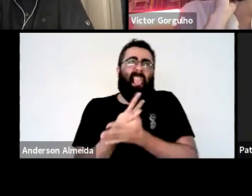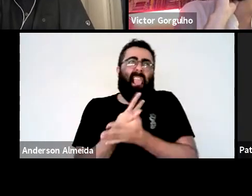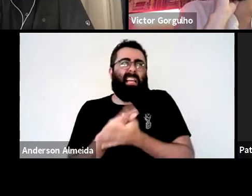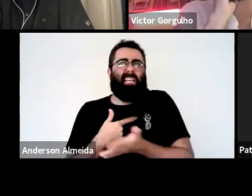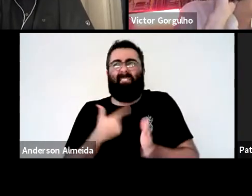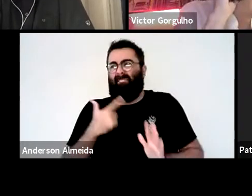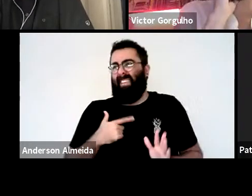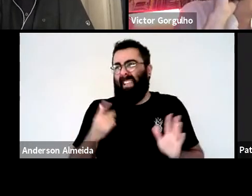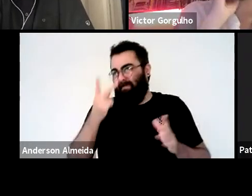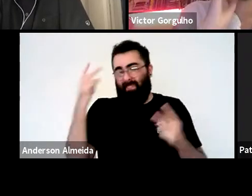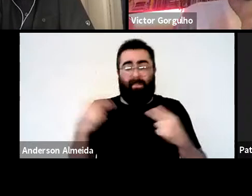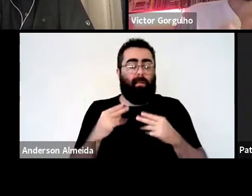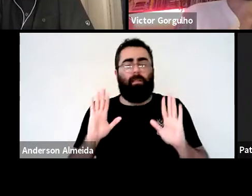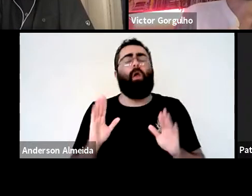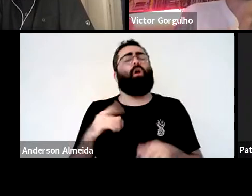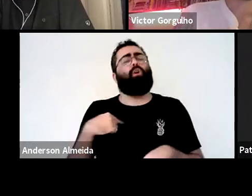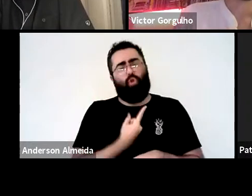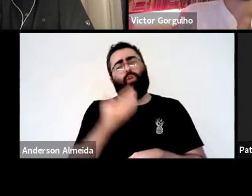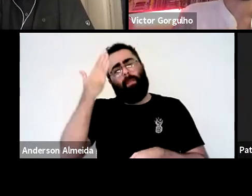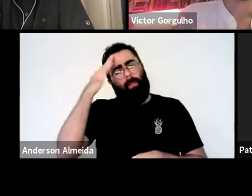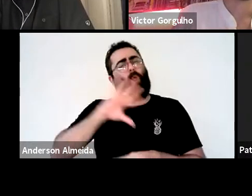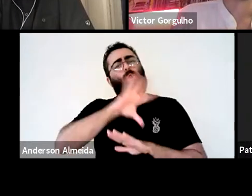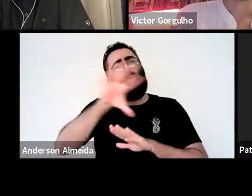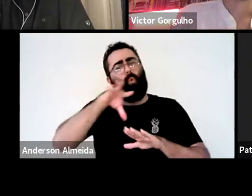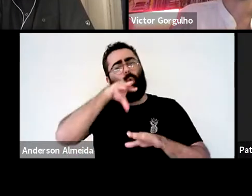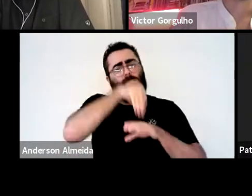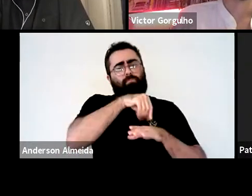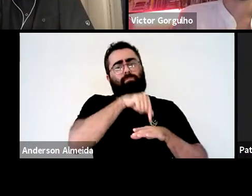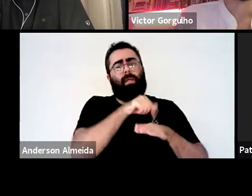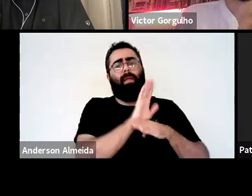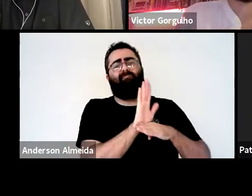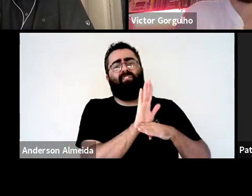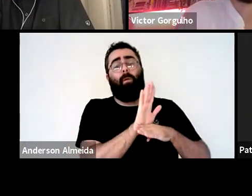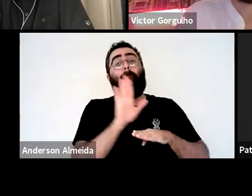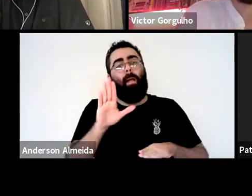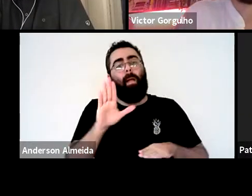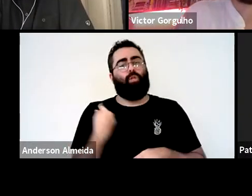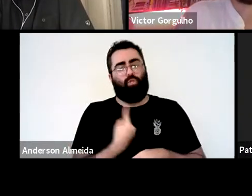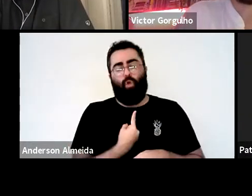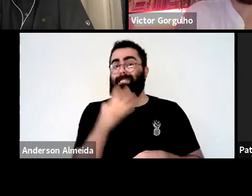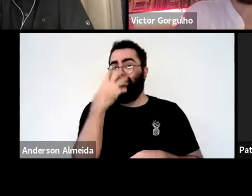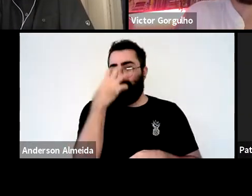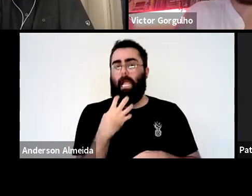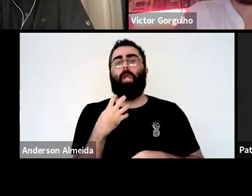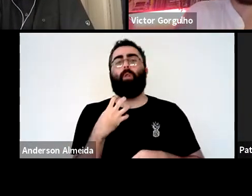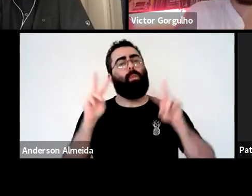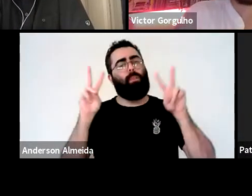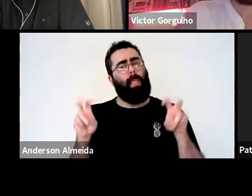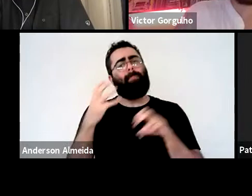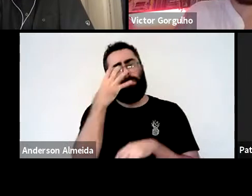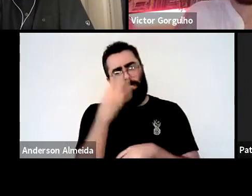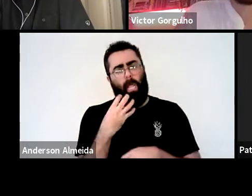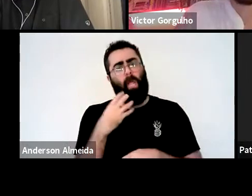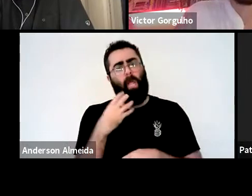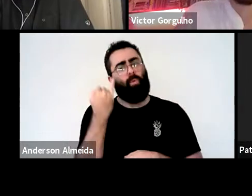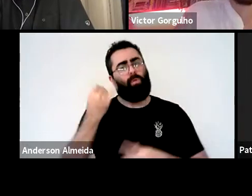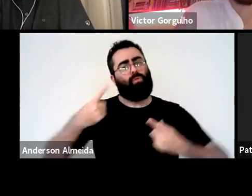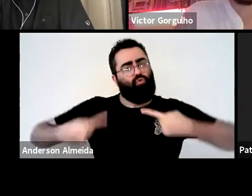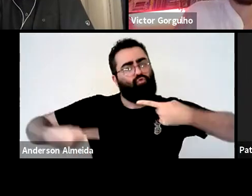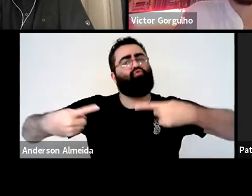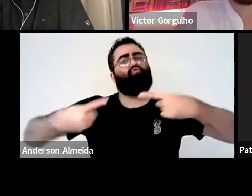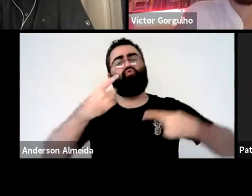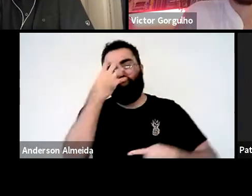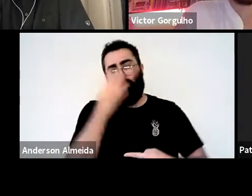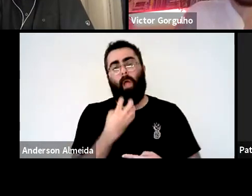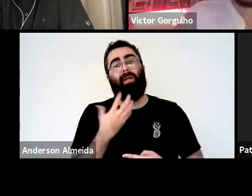implicações todas estavam dentro do trabalho, mas ao mesmo tempo a gente tenta lidar com elas como a gente consegue, né? E às vezes a gente não consegue, às vezes a gente consegue mais ou menos. Mas a